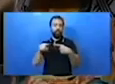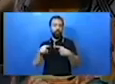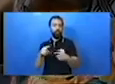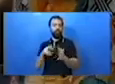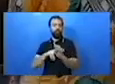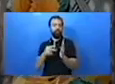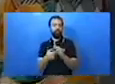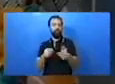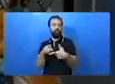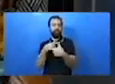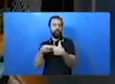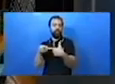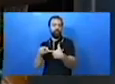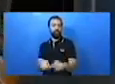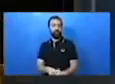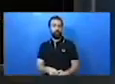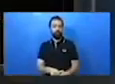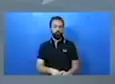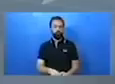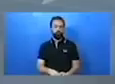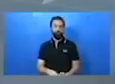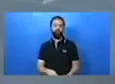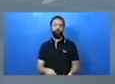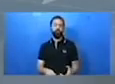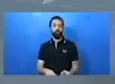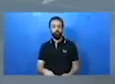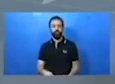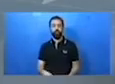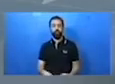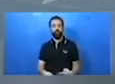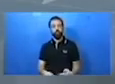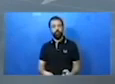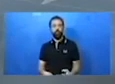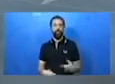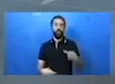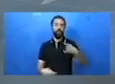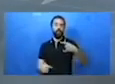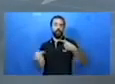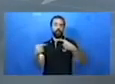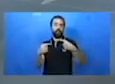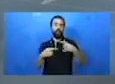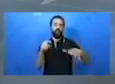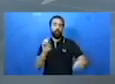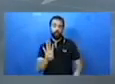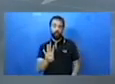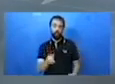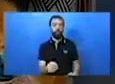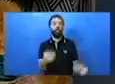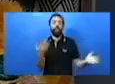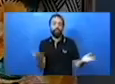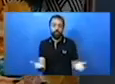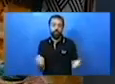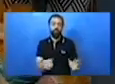não é? Fração é divisão. Então, por quantas partes eu tenho que dividir?